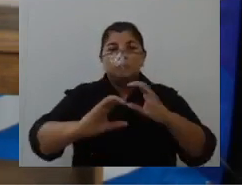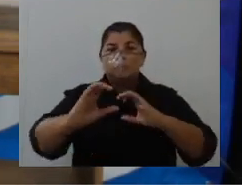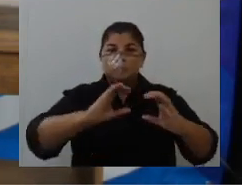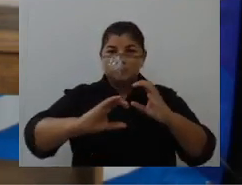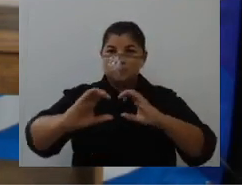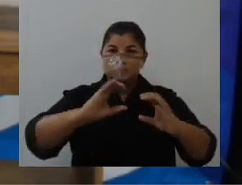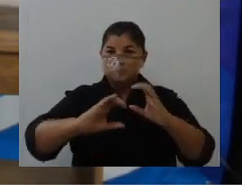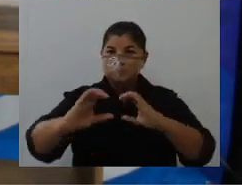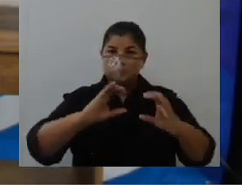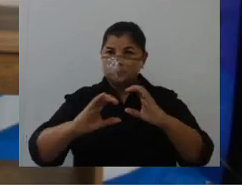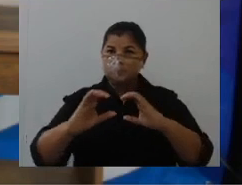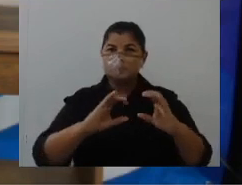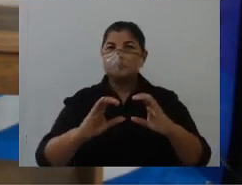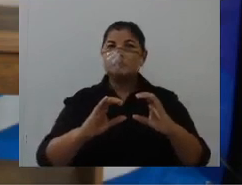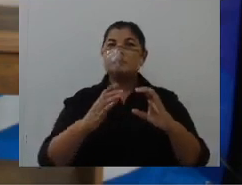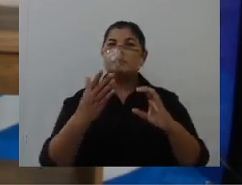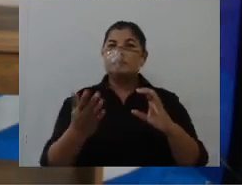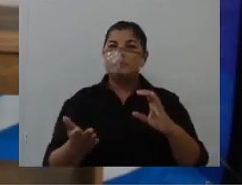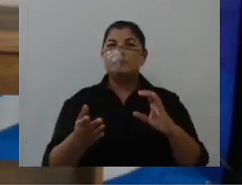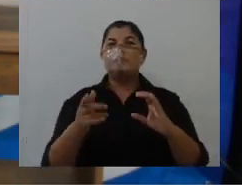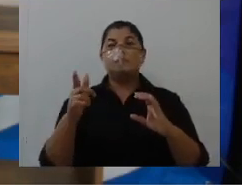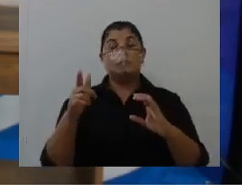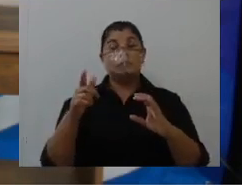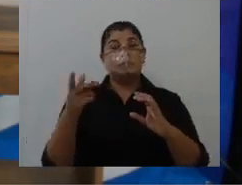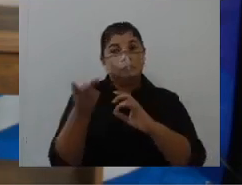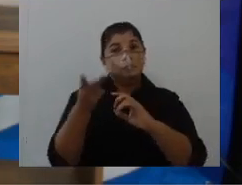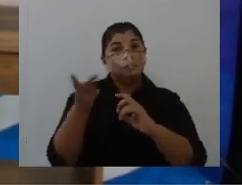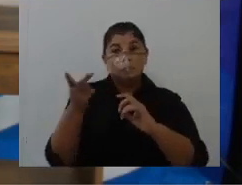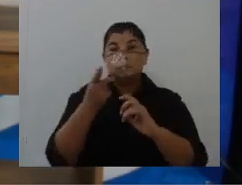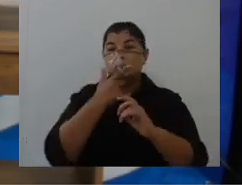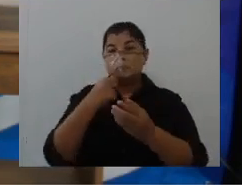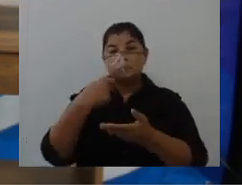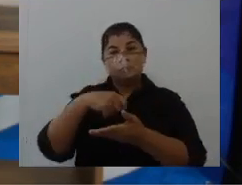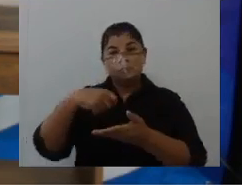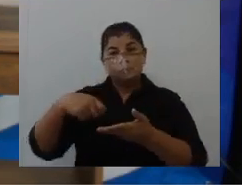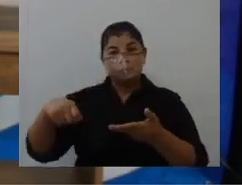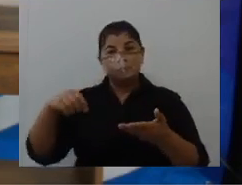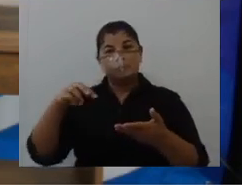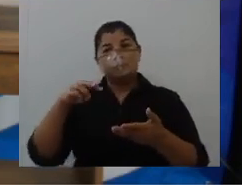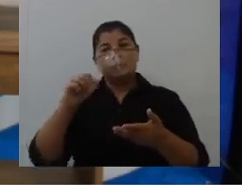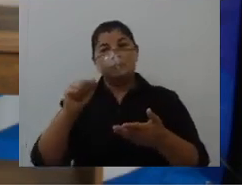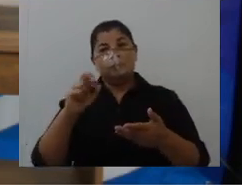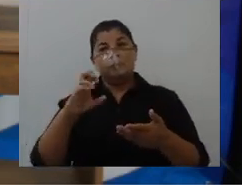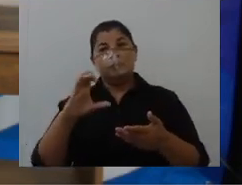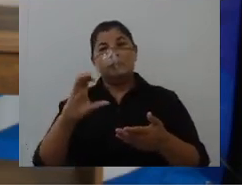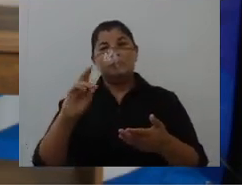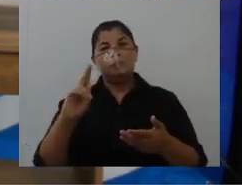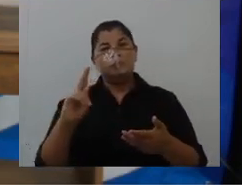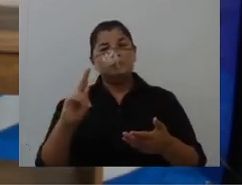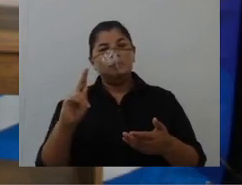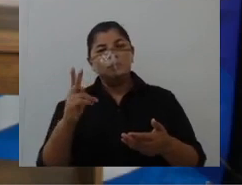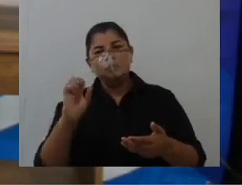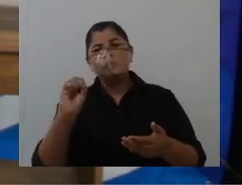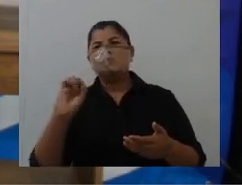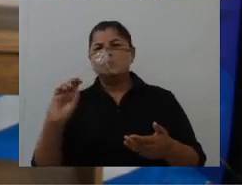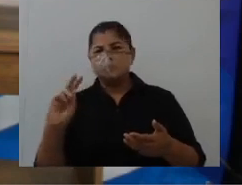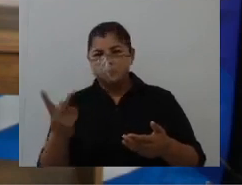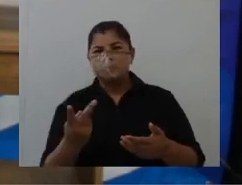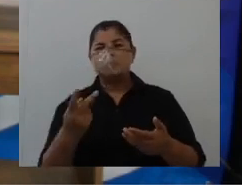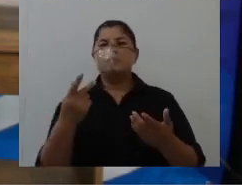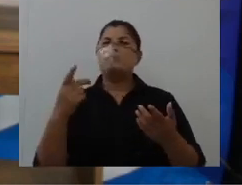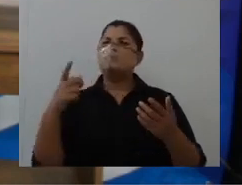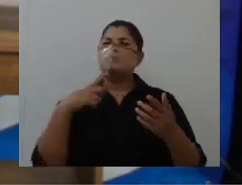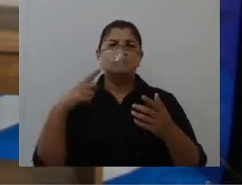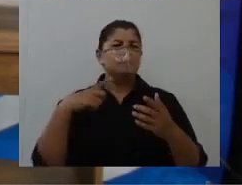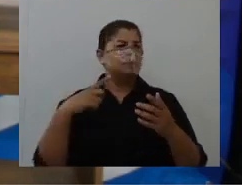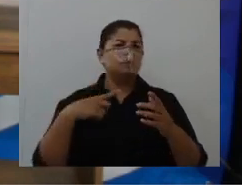top. E aí o que acontece? Tanto é que Marcuski, o professor de lá da Federal que eu citei para vocês, ele leu toda a